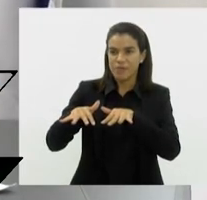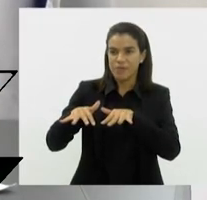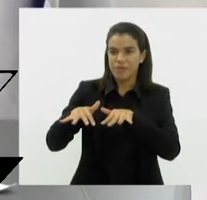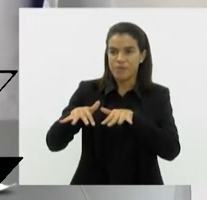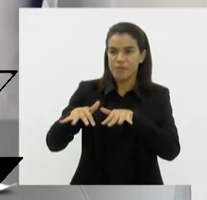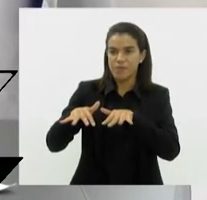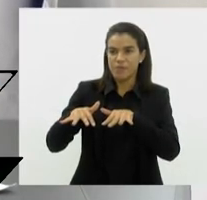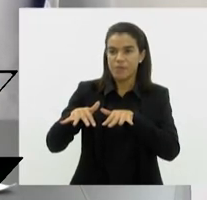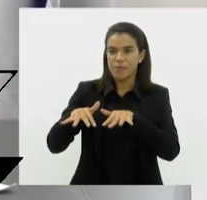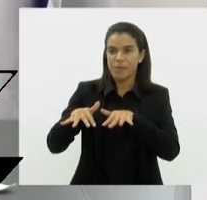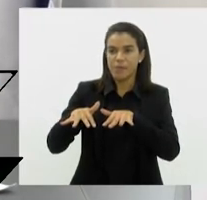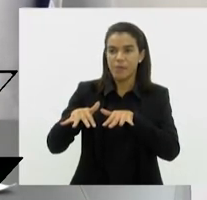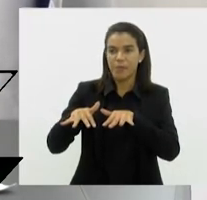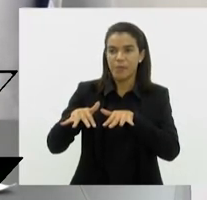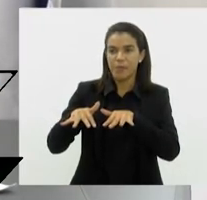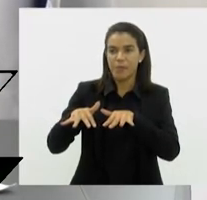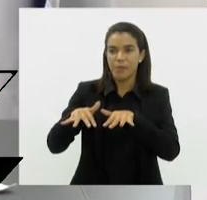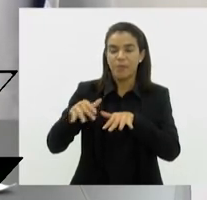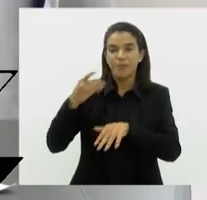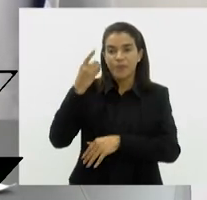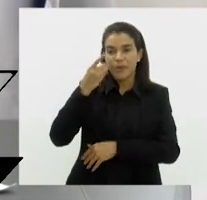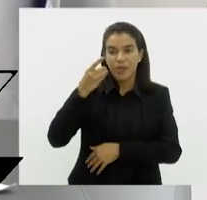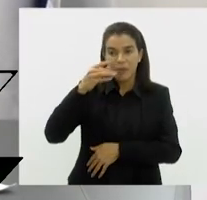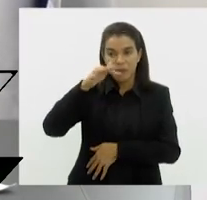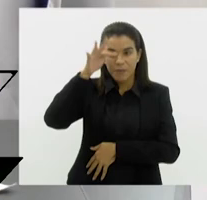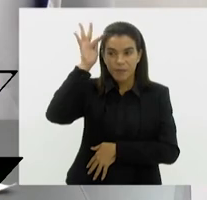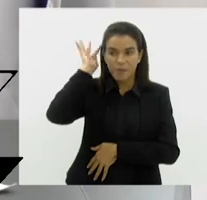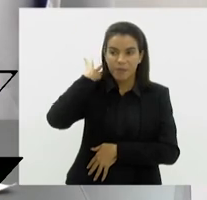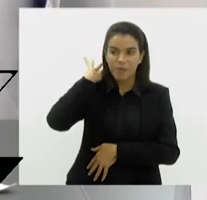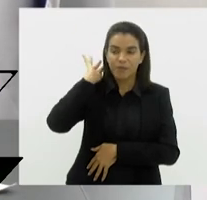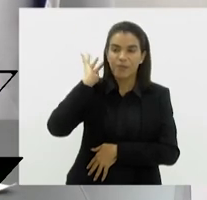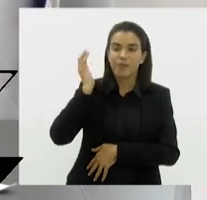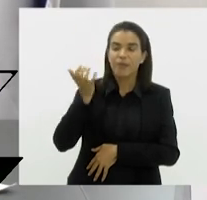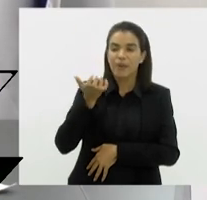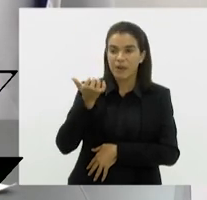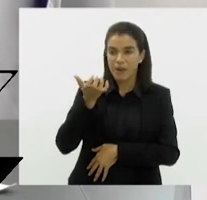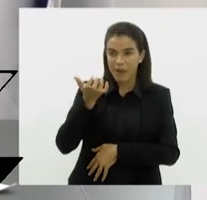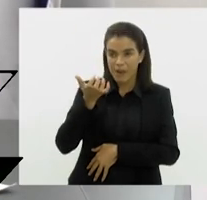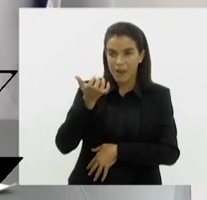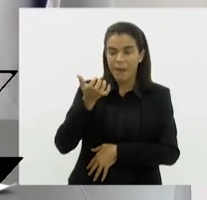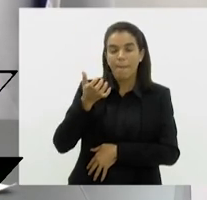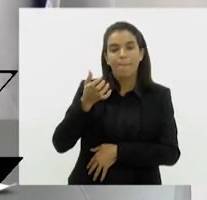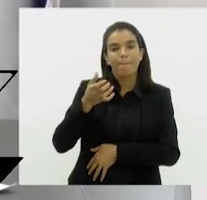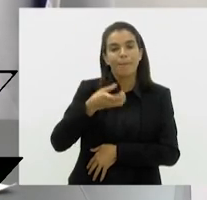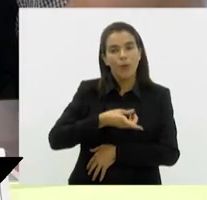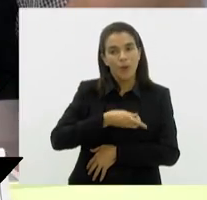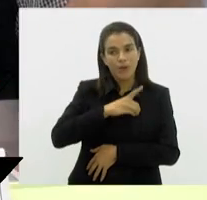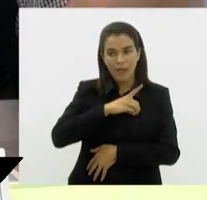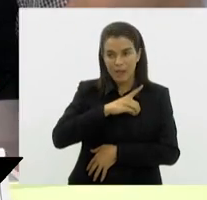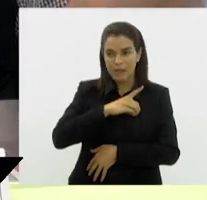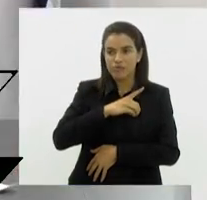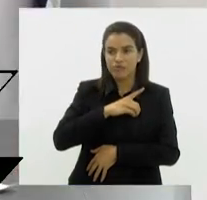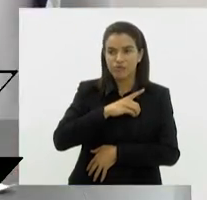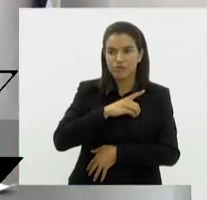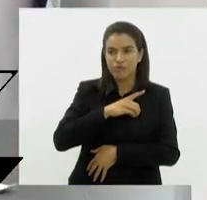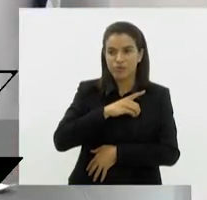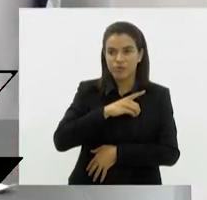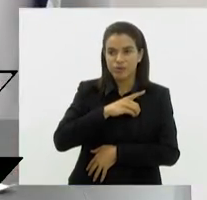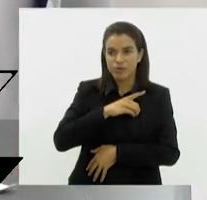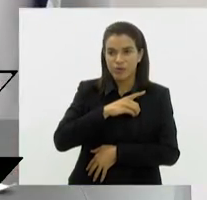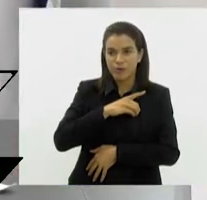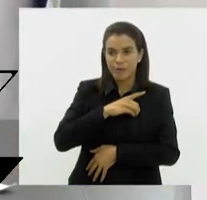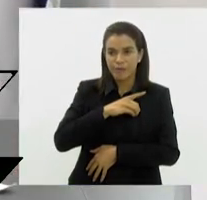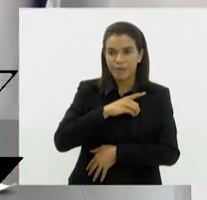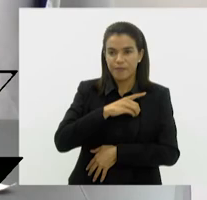mas me parece que possa... o deputado Fred quer incluir... Sim, numa delegacia já existente. Você mas pretende outra